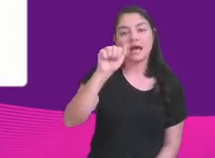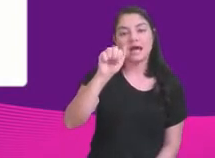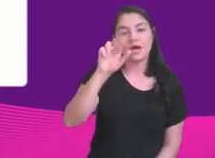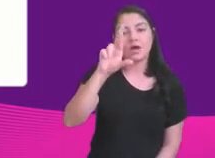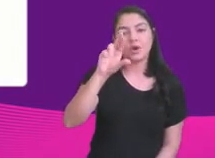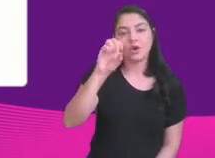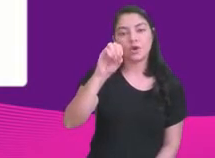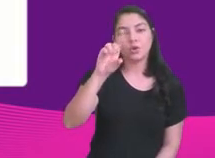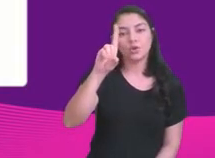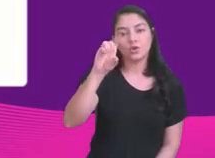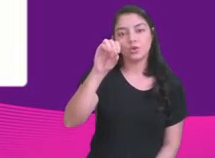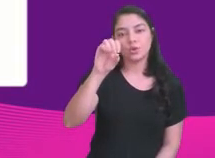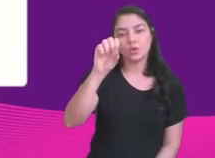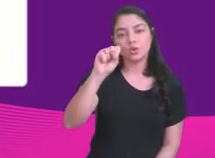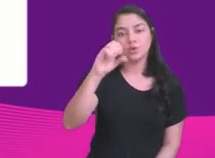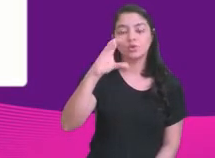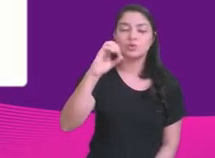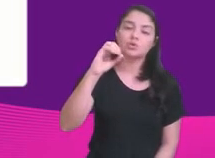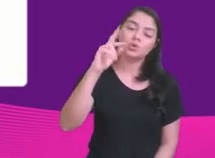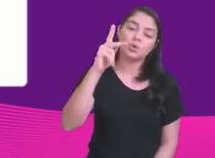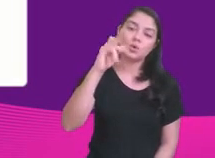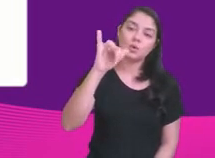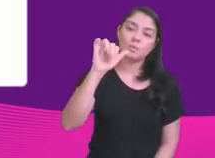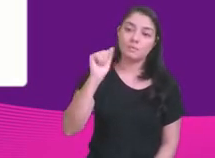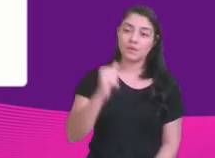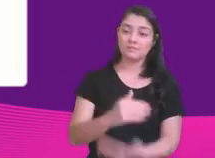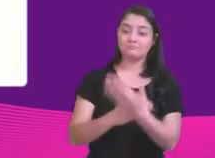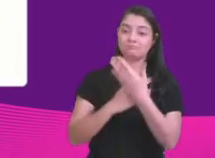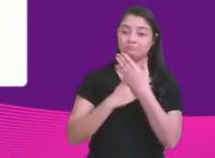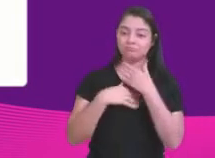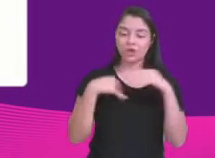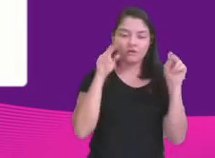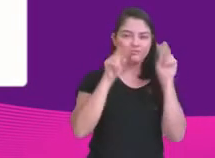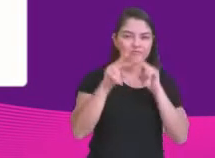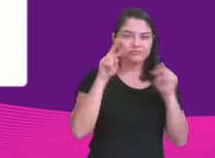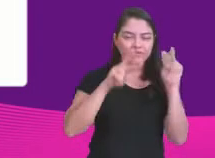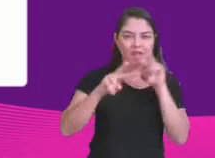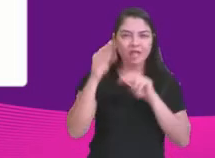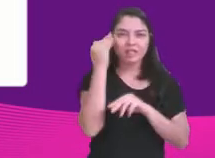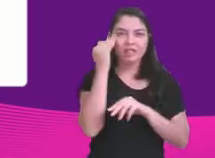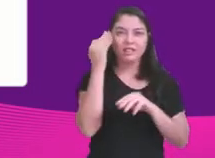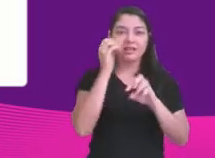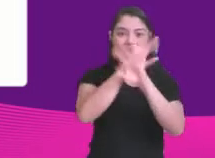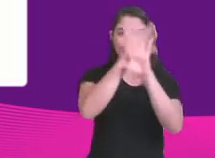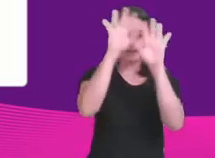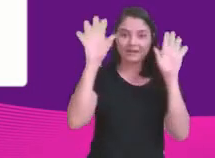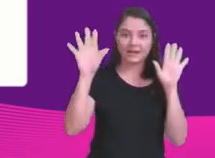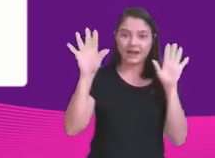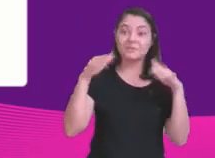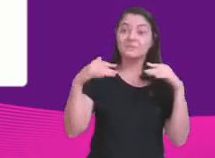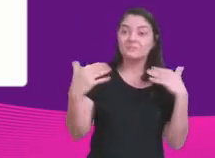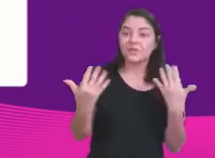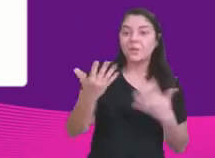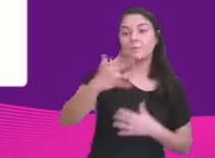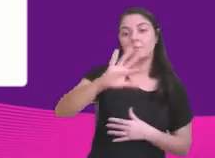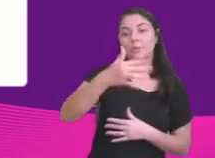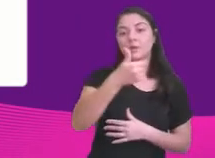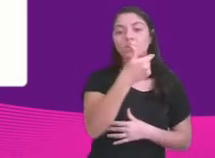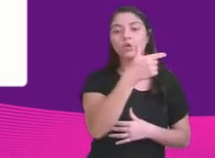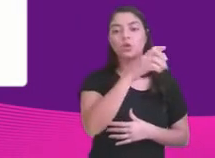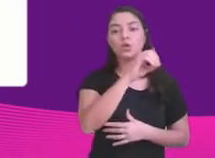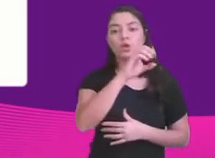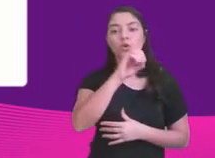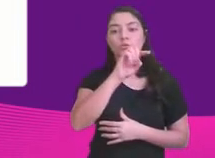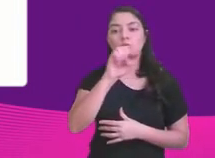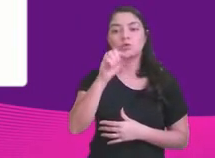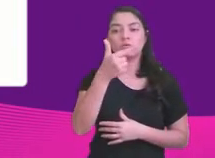uma cirurgia mais anatômica. Essa é a nossa própria curva de aprendizado. Entre 2000 e 2003, nós publicamos isso, demonstrando que